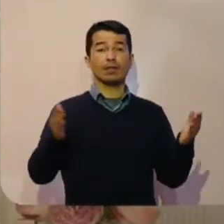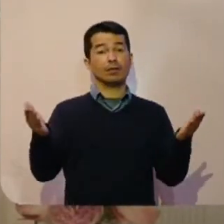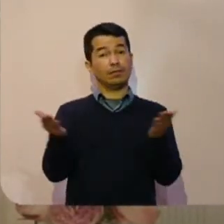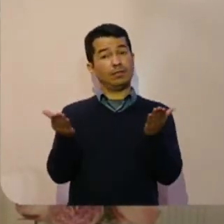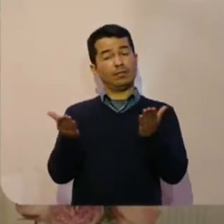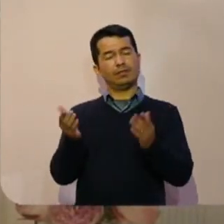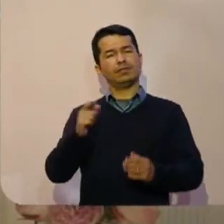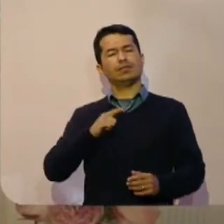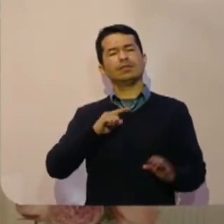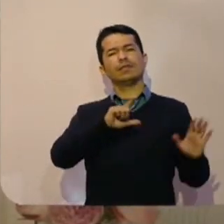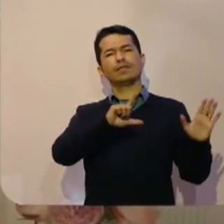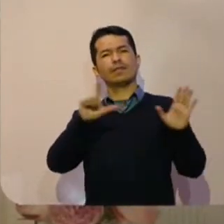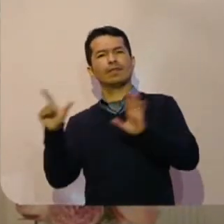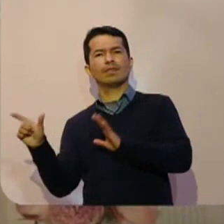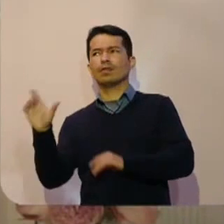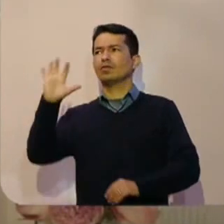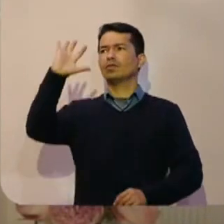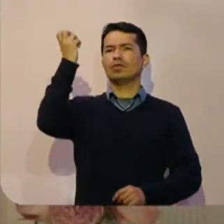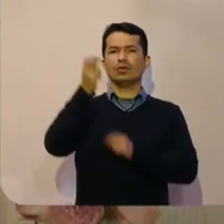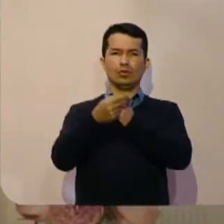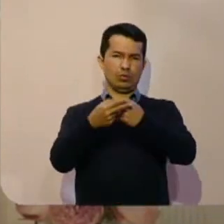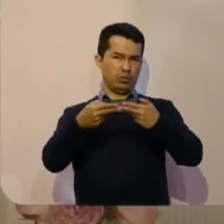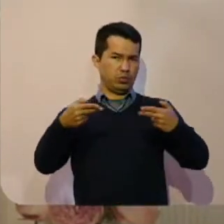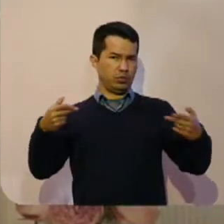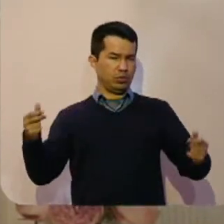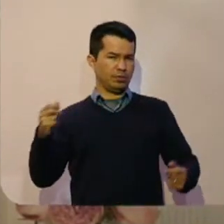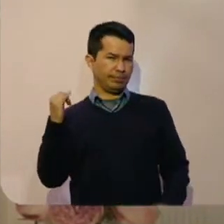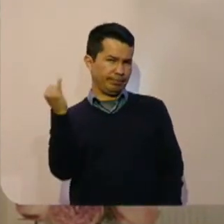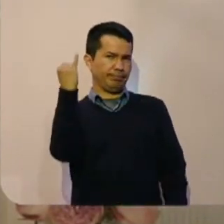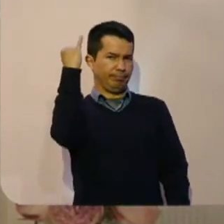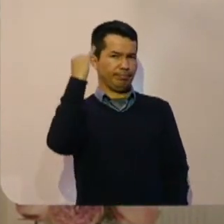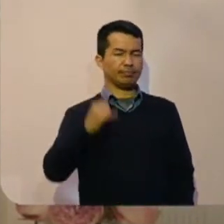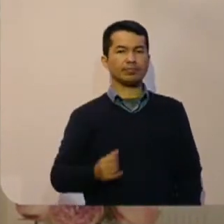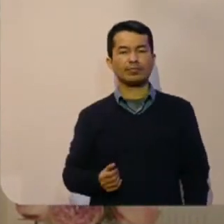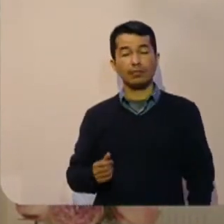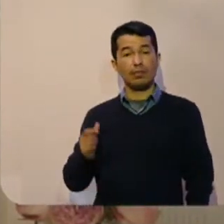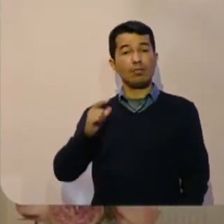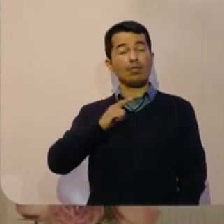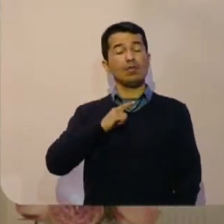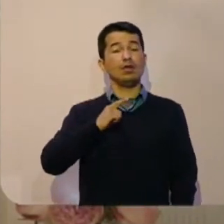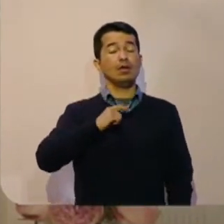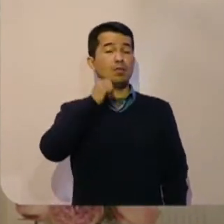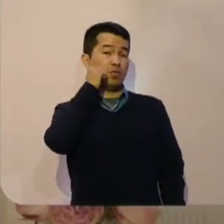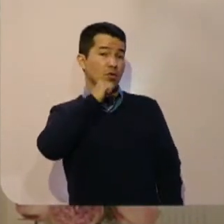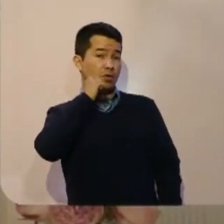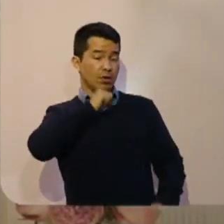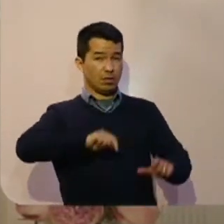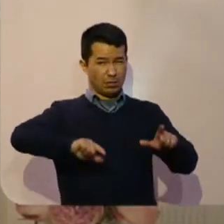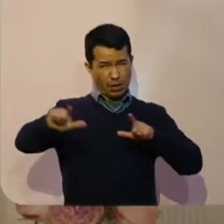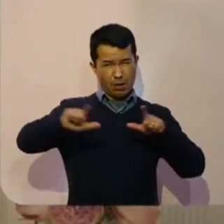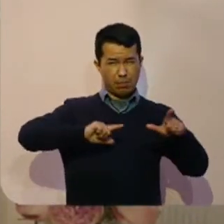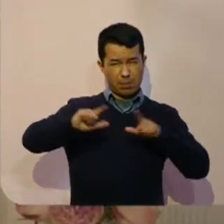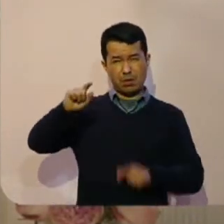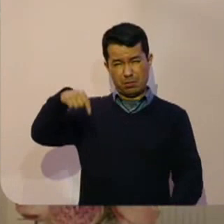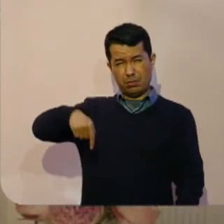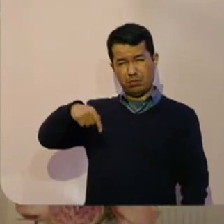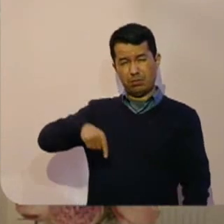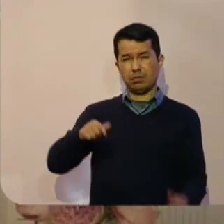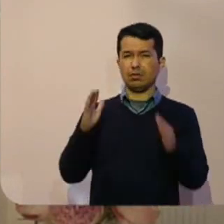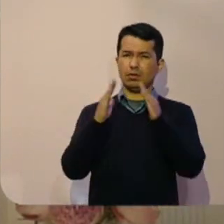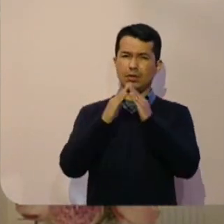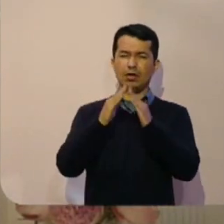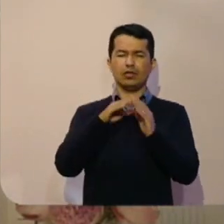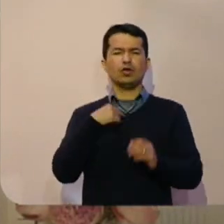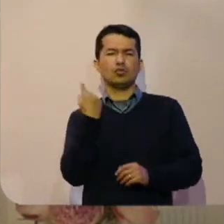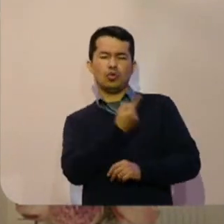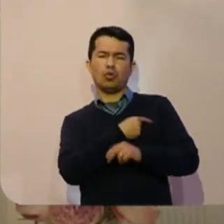das senhoras que trabalha aqui em casa, ela fez aniversário e nós demos um presente para ela. E esse presente foi um valor em